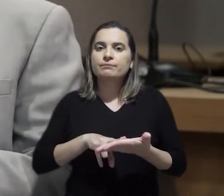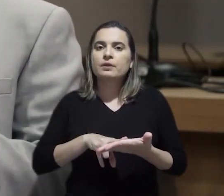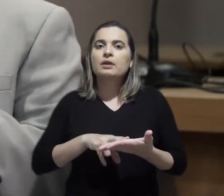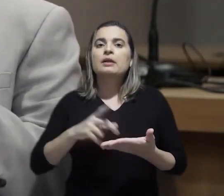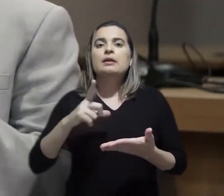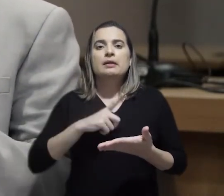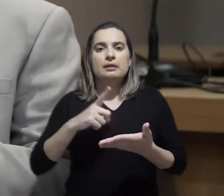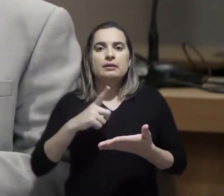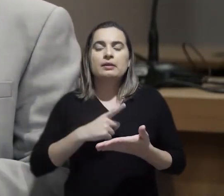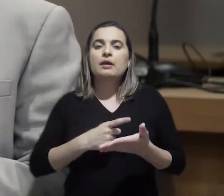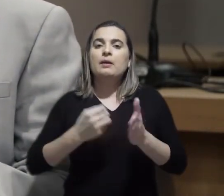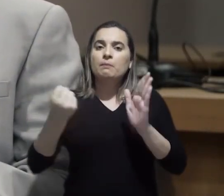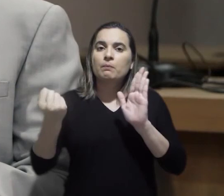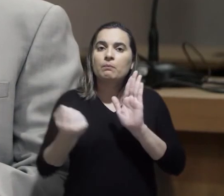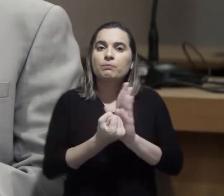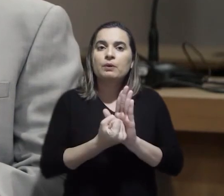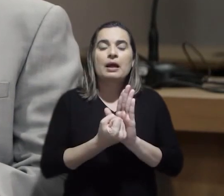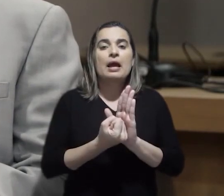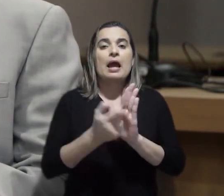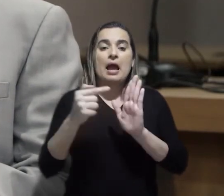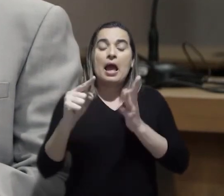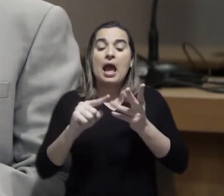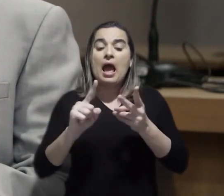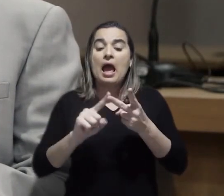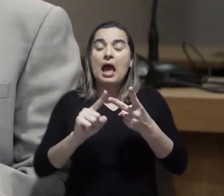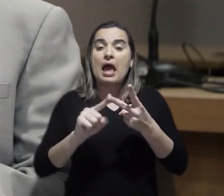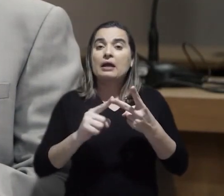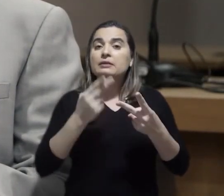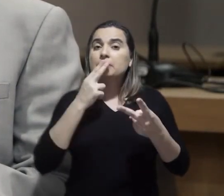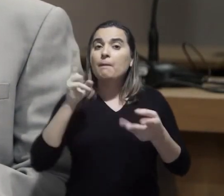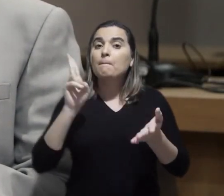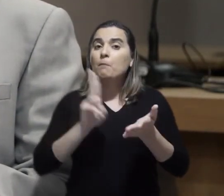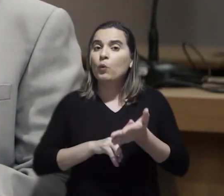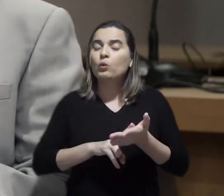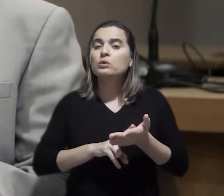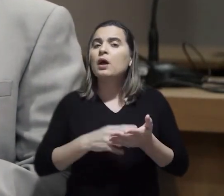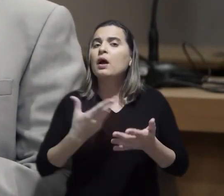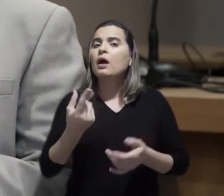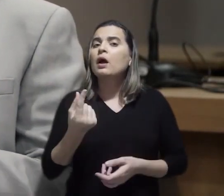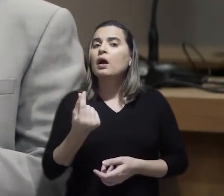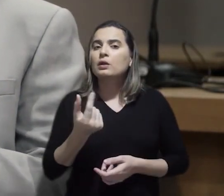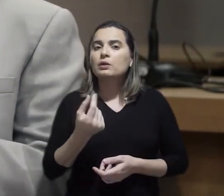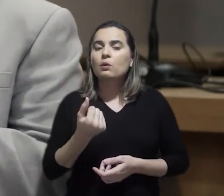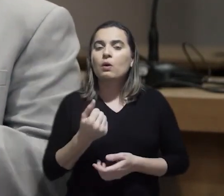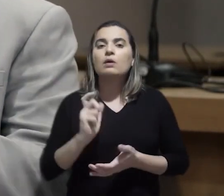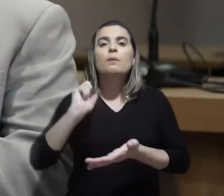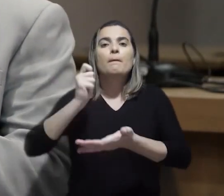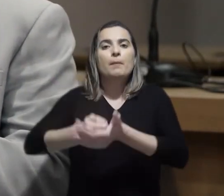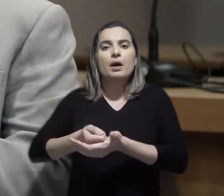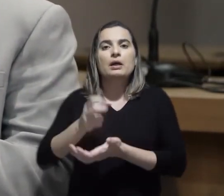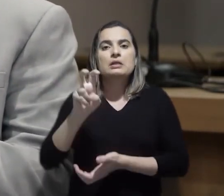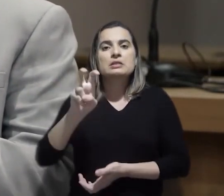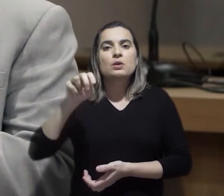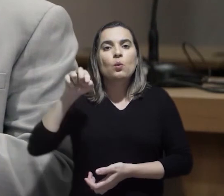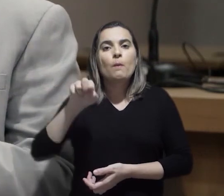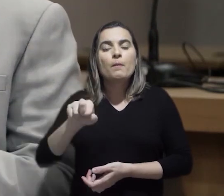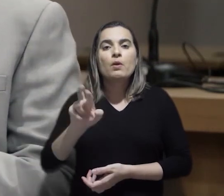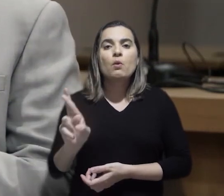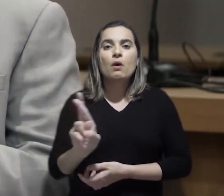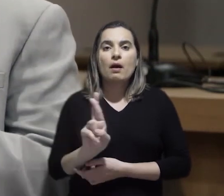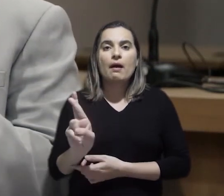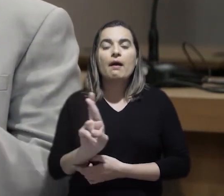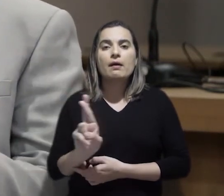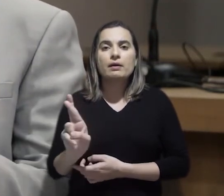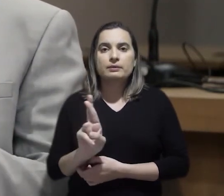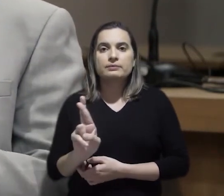marco, né, que define no mínimo R$5.000 para o caso de propaganda antecipada, e essa penalidade é